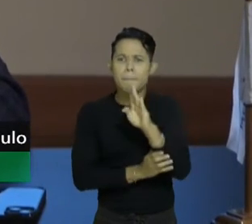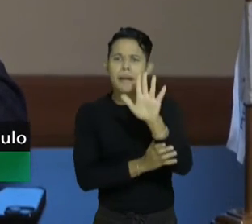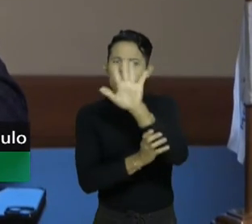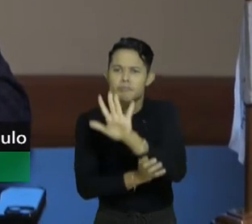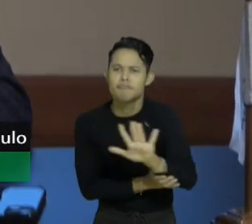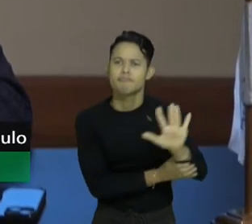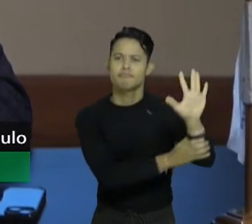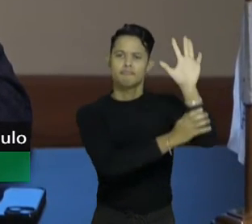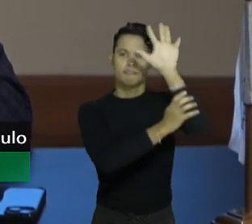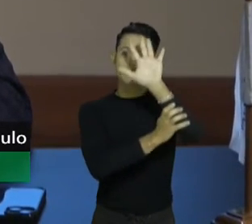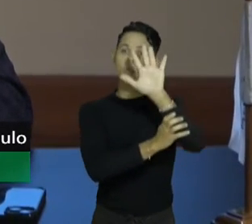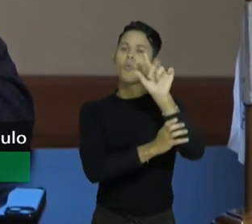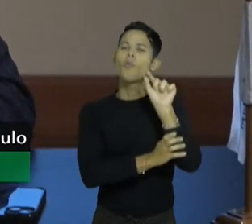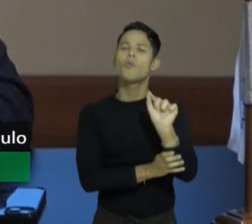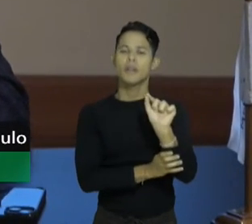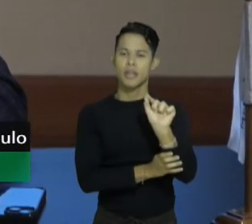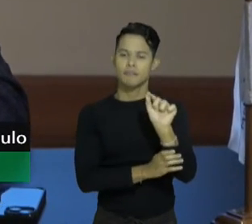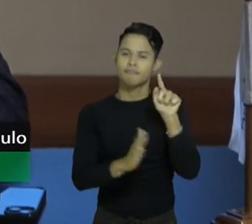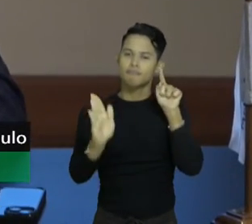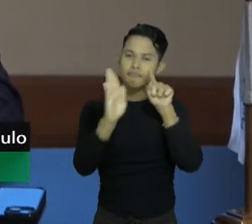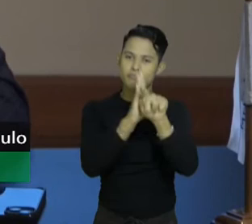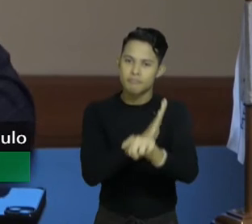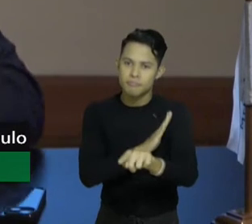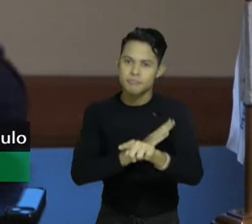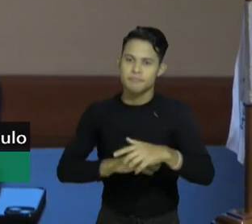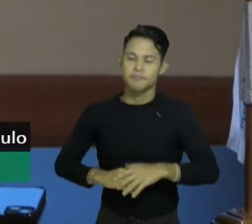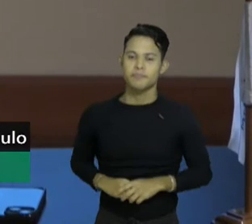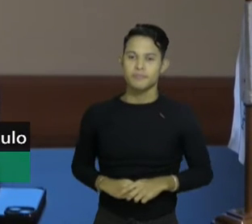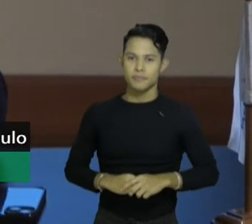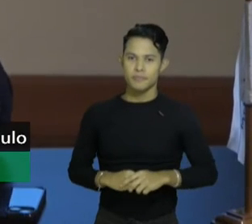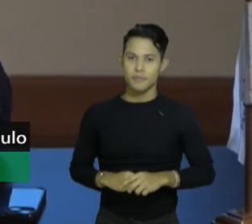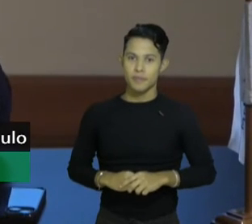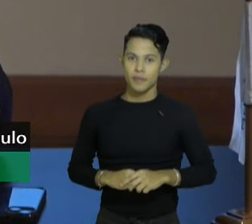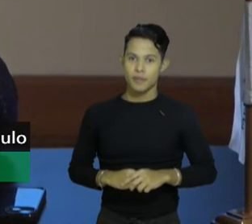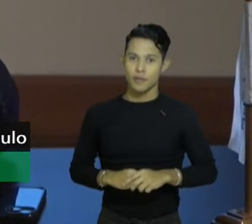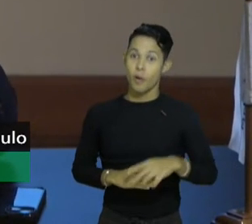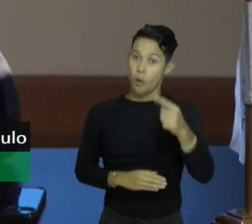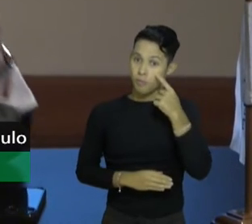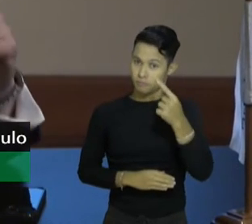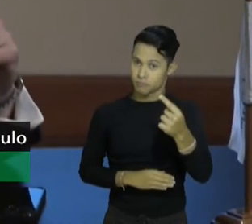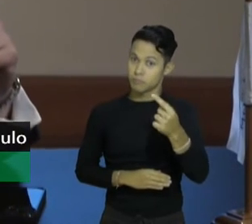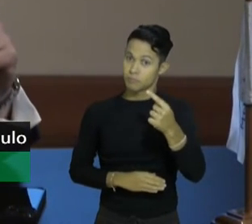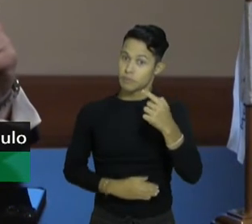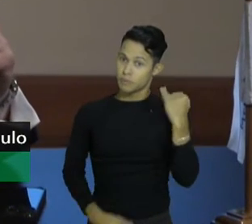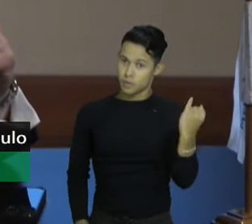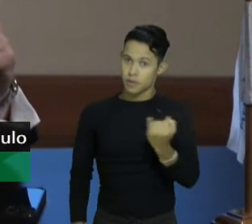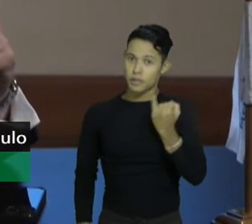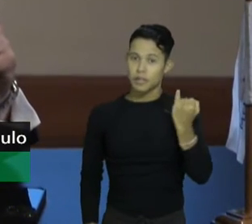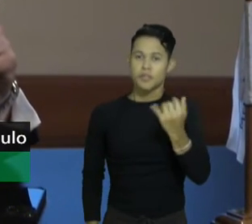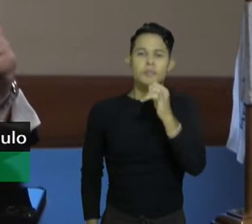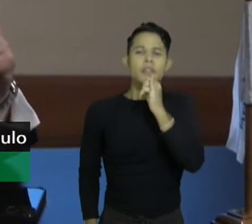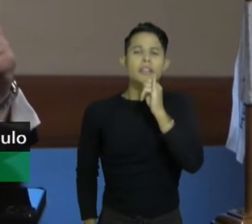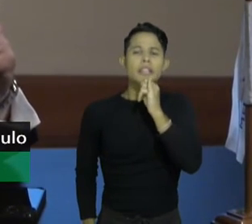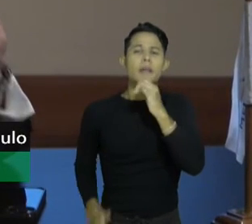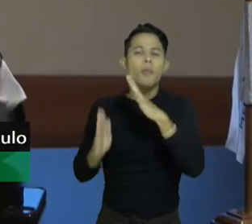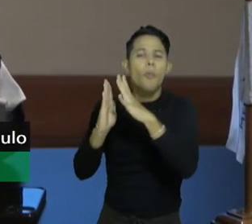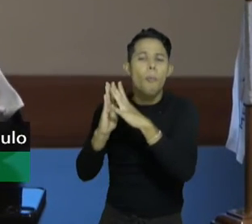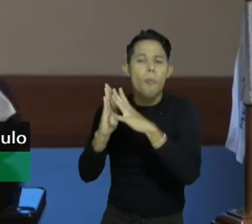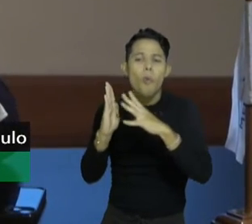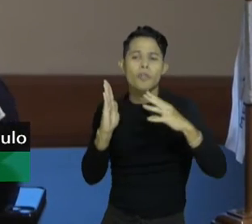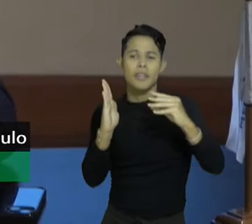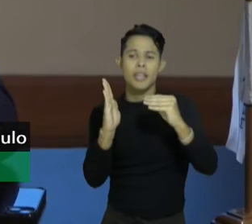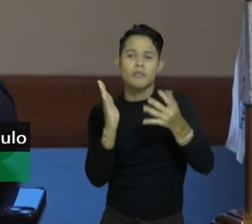Devíamos estar fazendo é o seguinte e esse é o cerne da questão mas que modelo de integração a gente almeja a